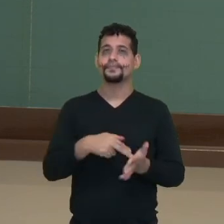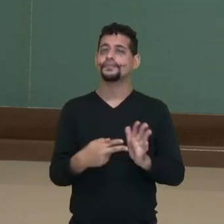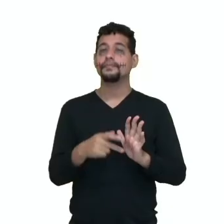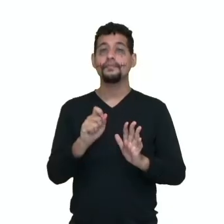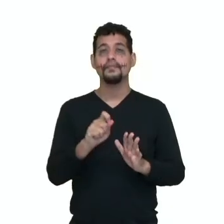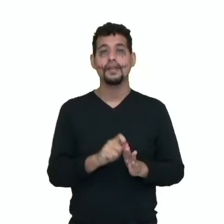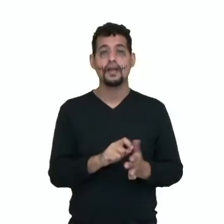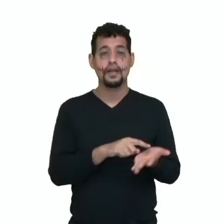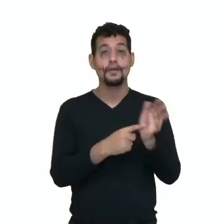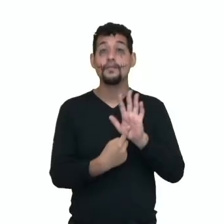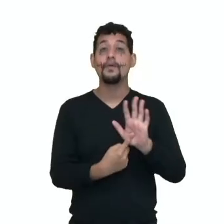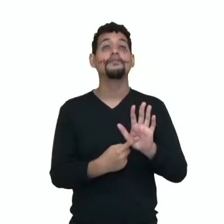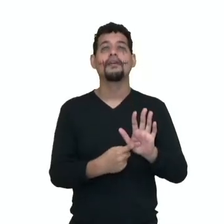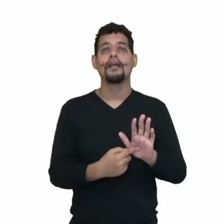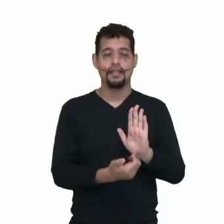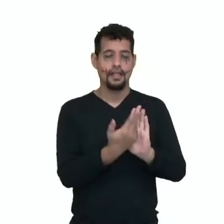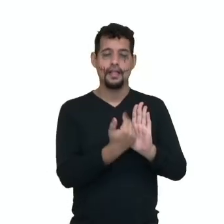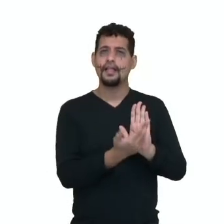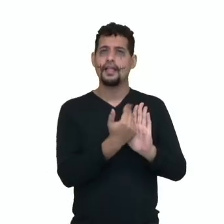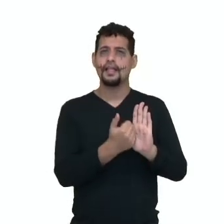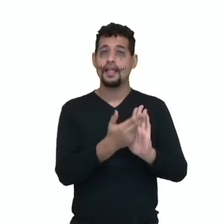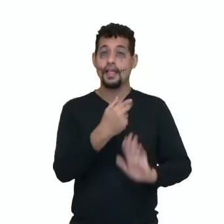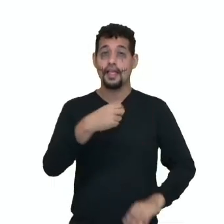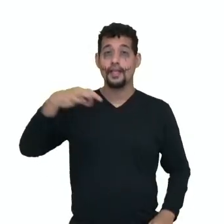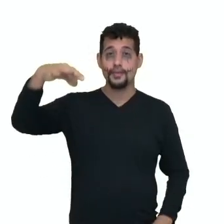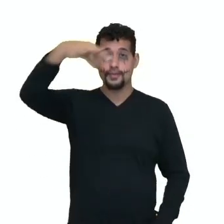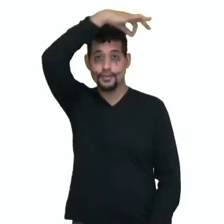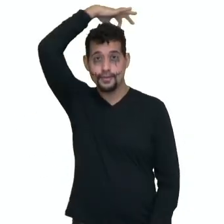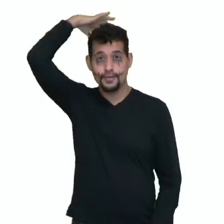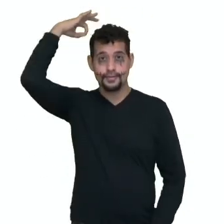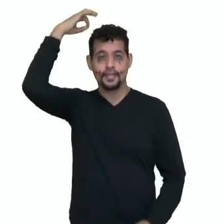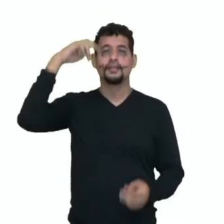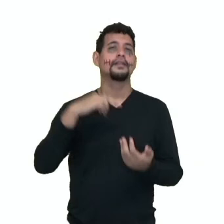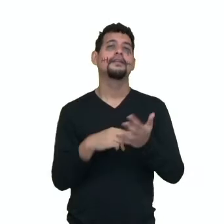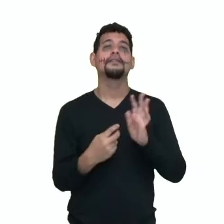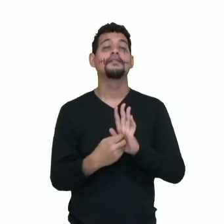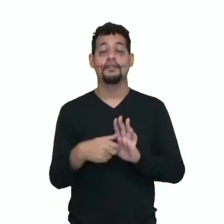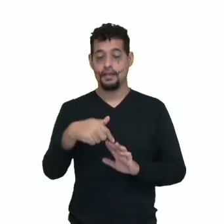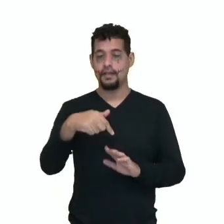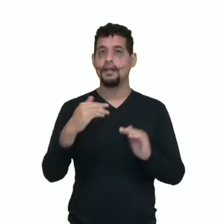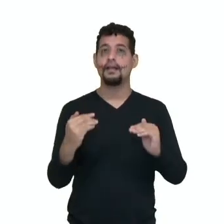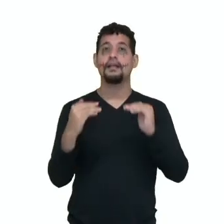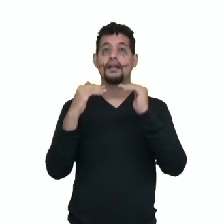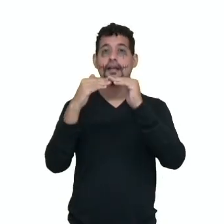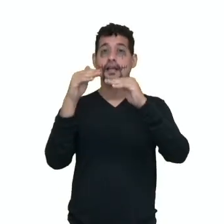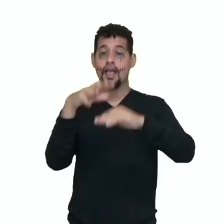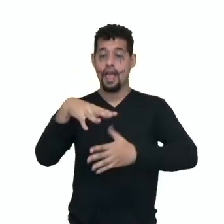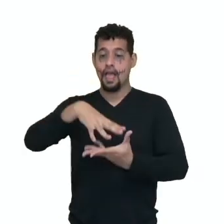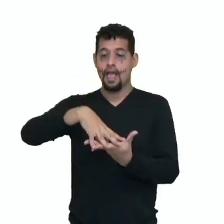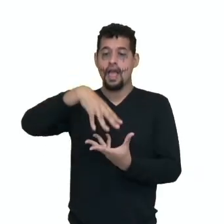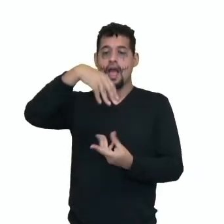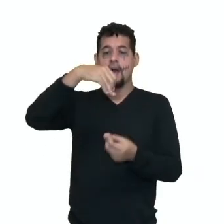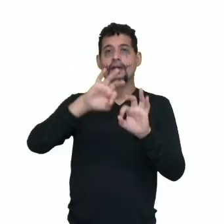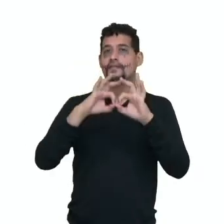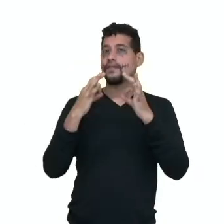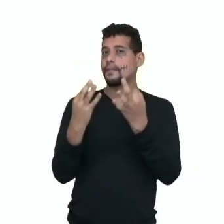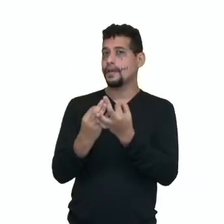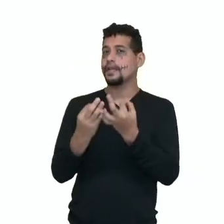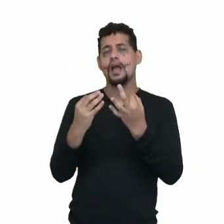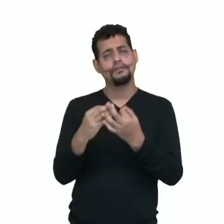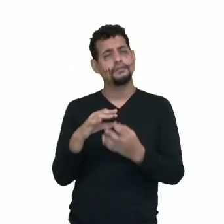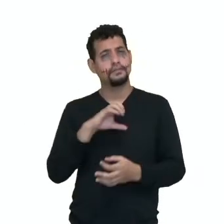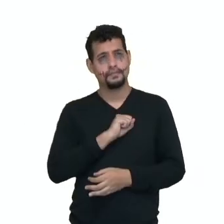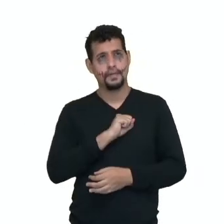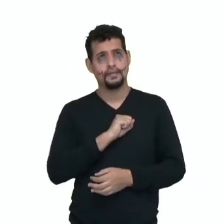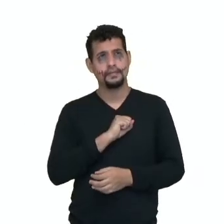imagem do santo. Isso, no sete nível, leva a alma do santo que a família devota.